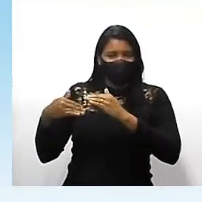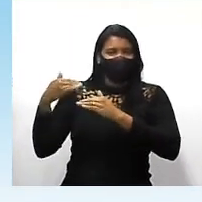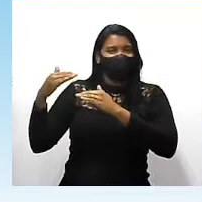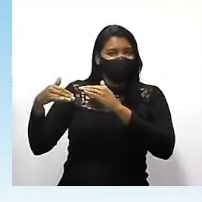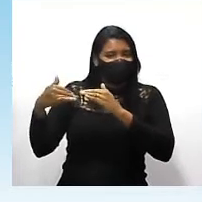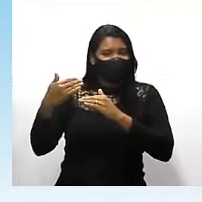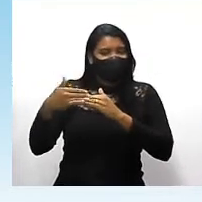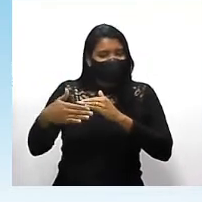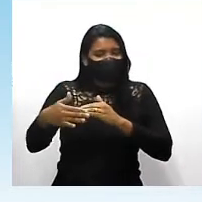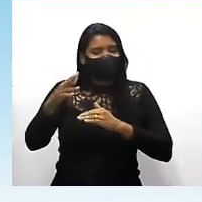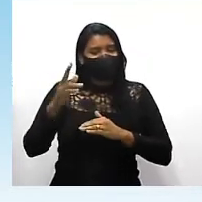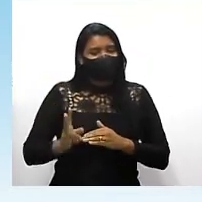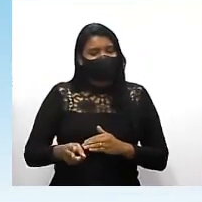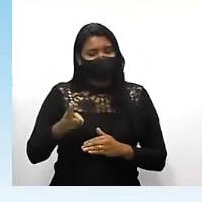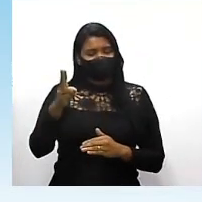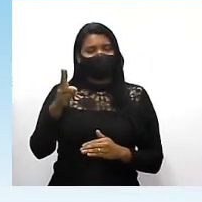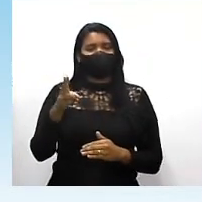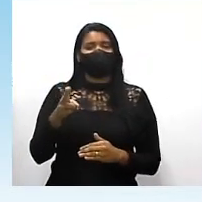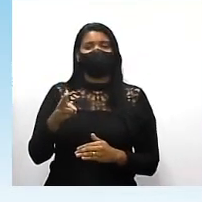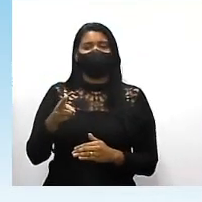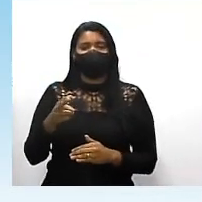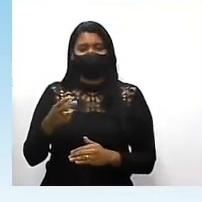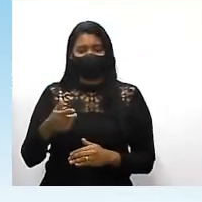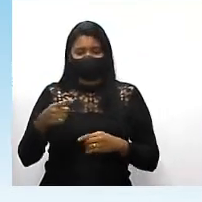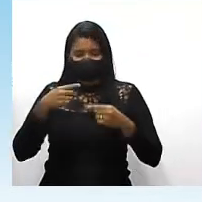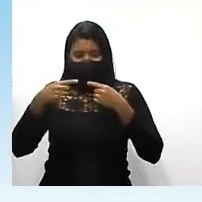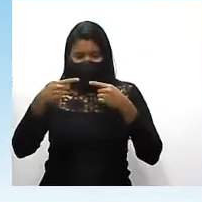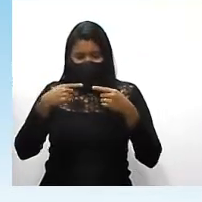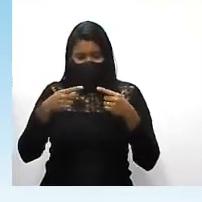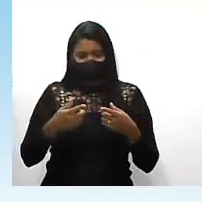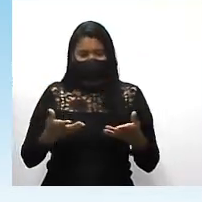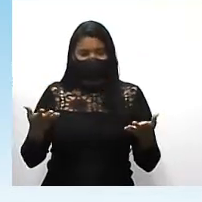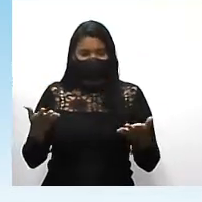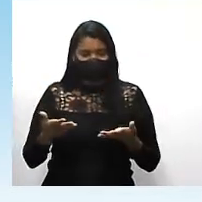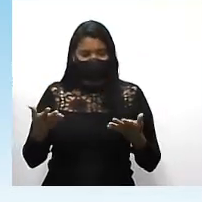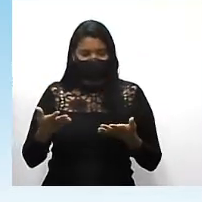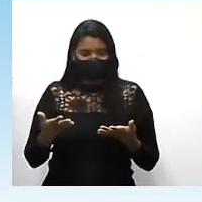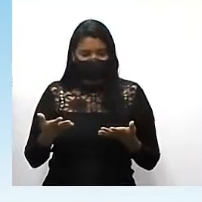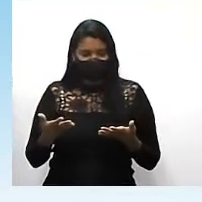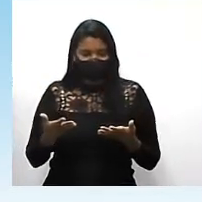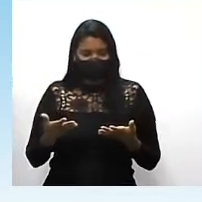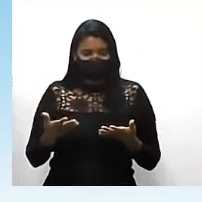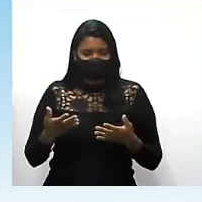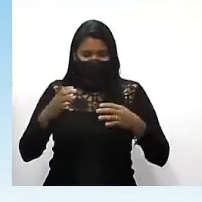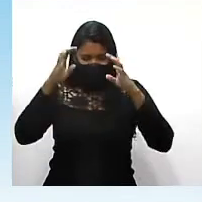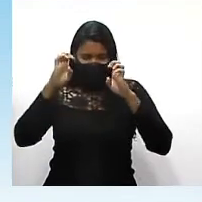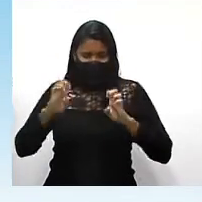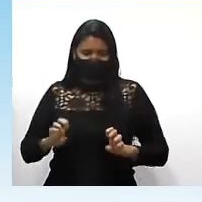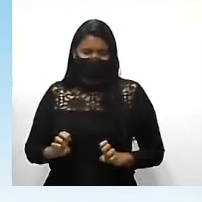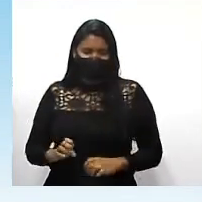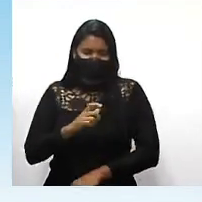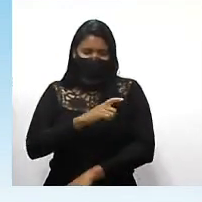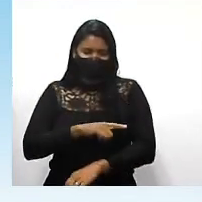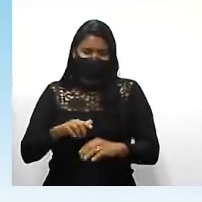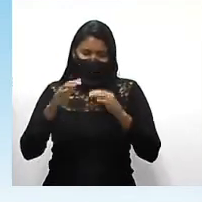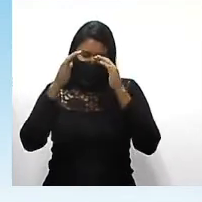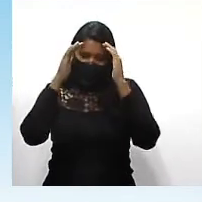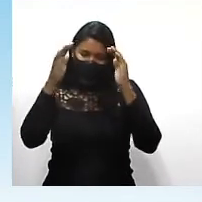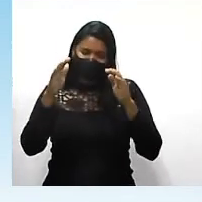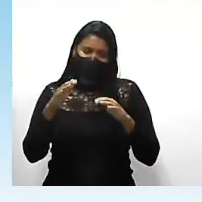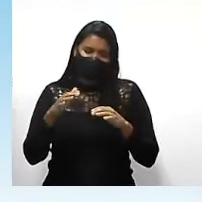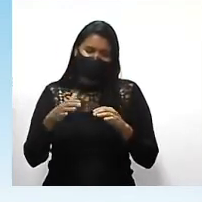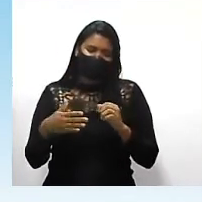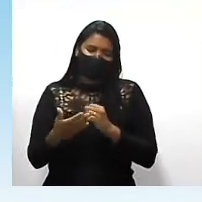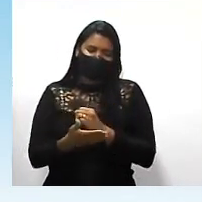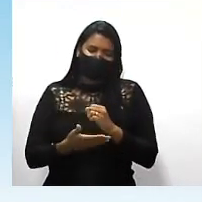prolongada, será que não essas discussões de ética, de moral, de baseado, né, na questão